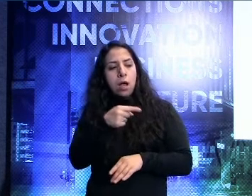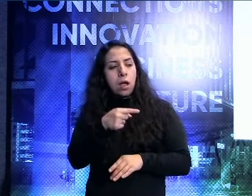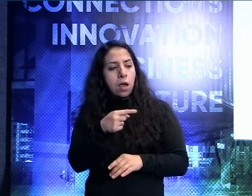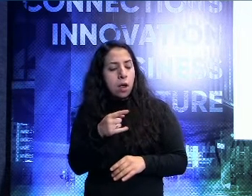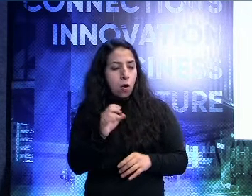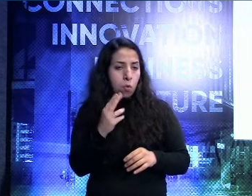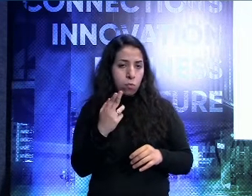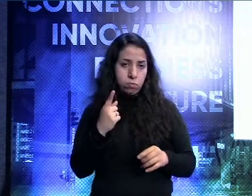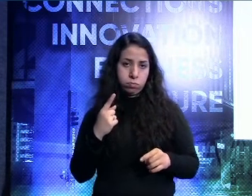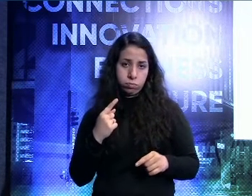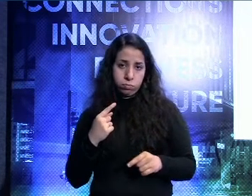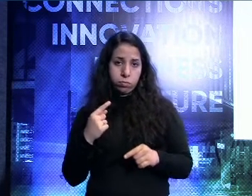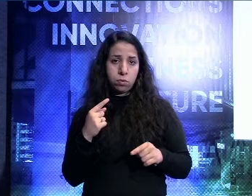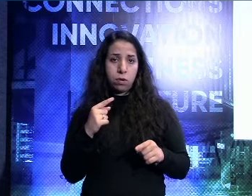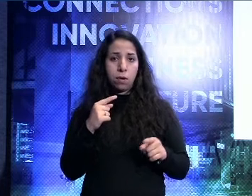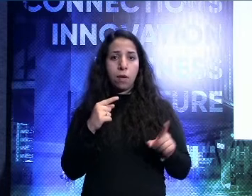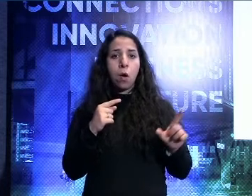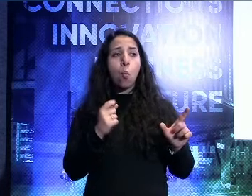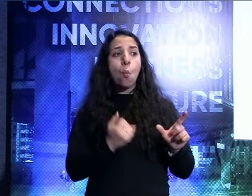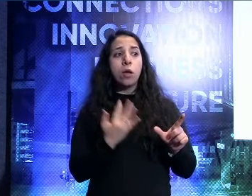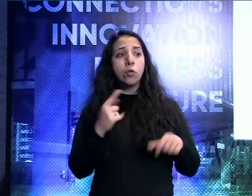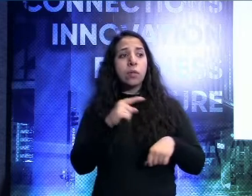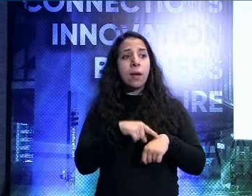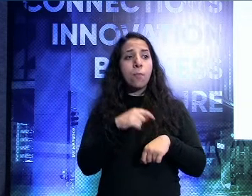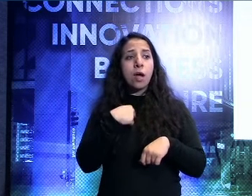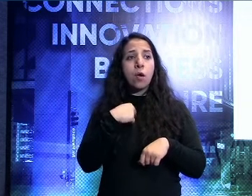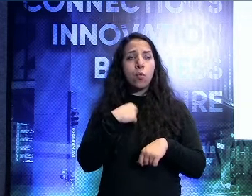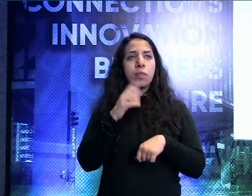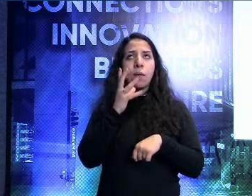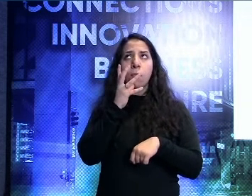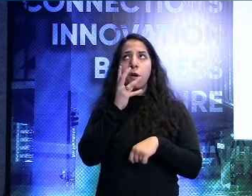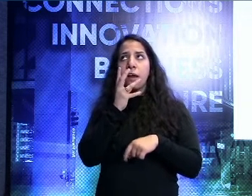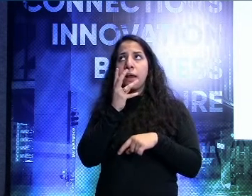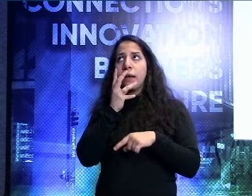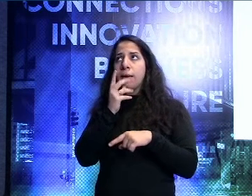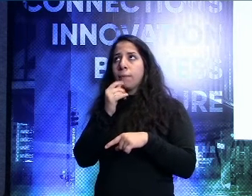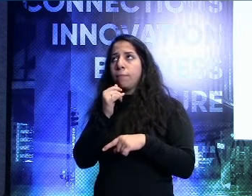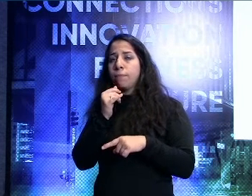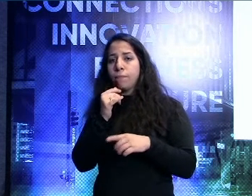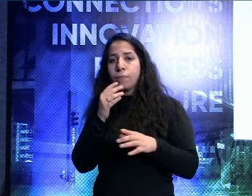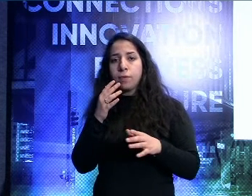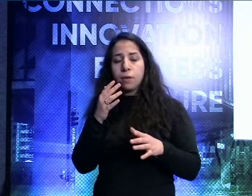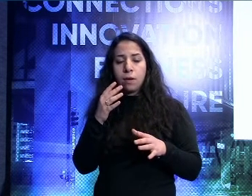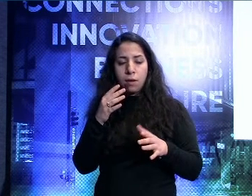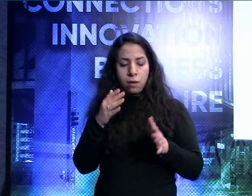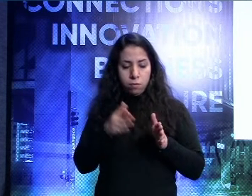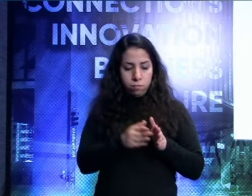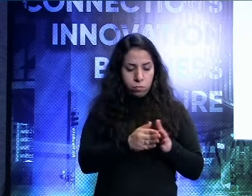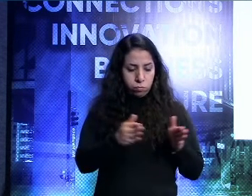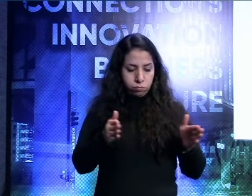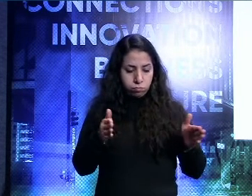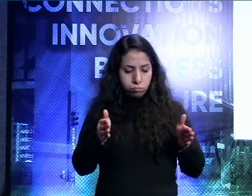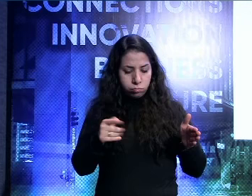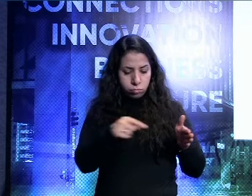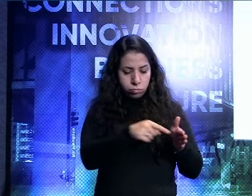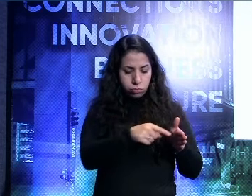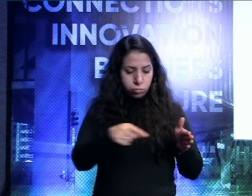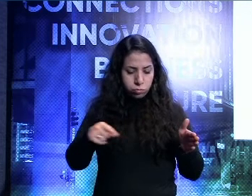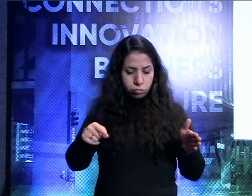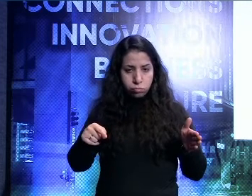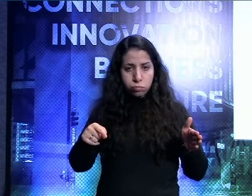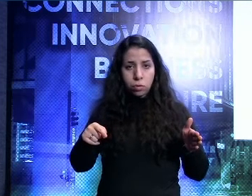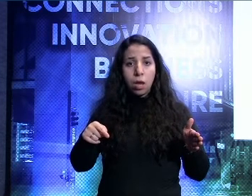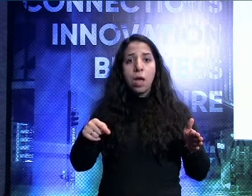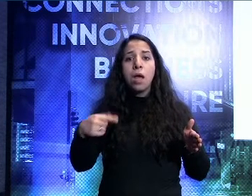exemplo? Quanto tempo que eu demorei para fazer, que a minha aplicação demorou para entrar em Graceful Degradation?